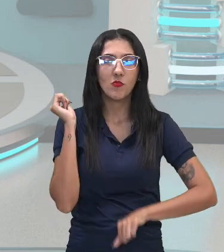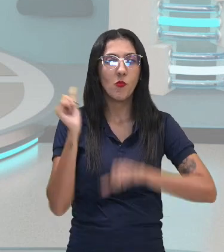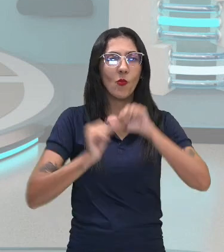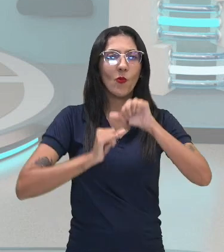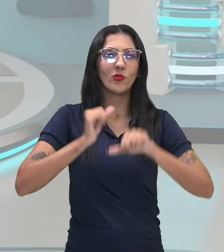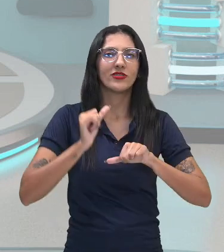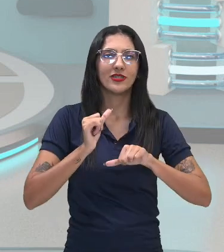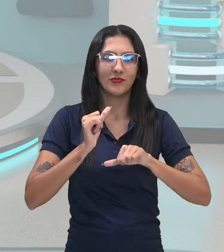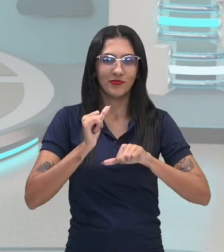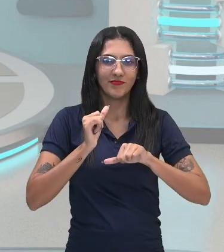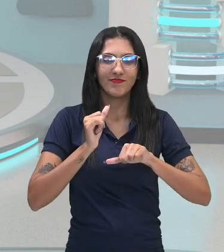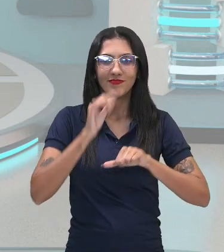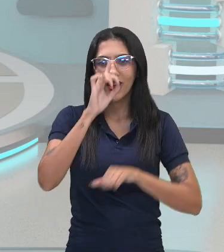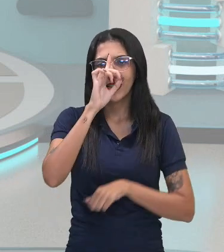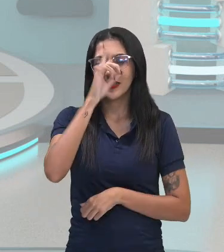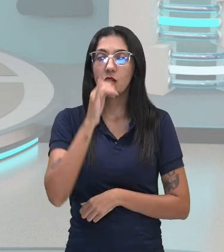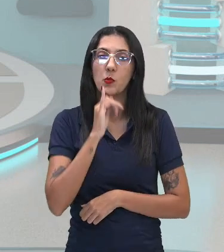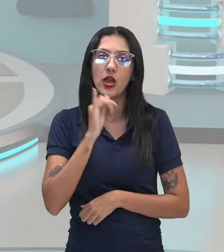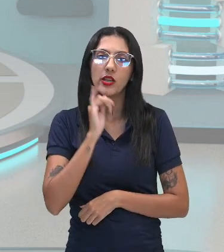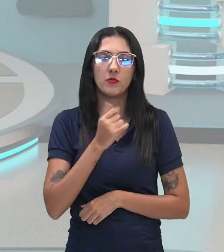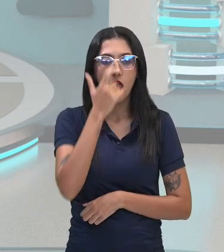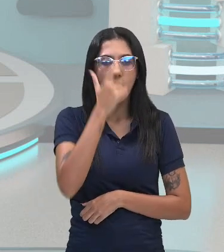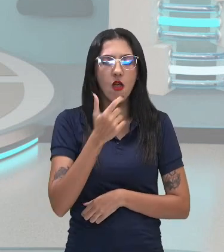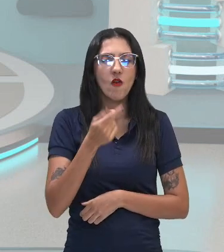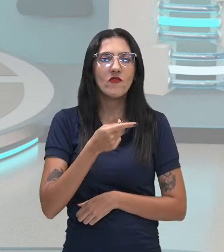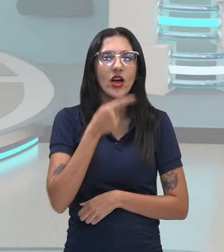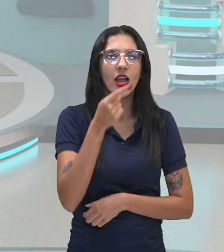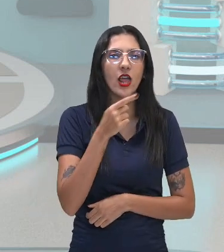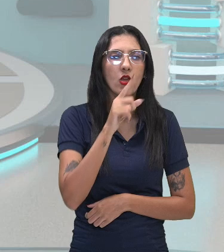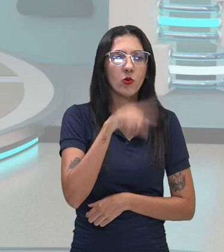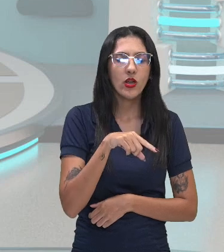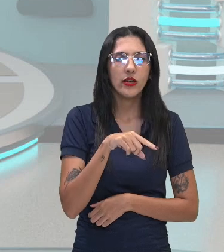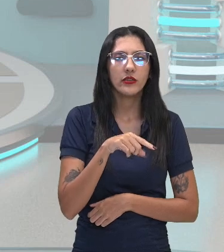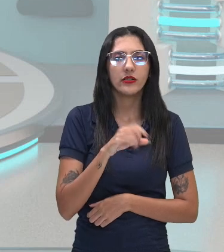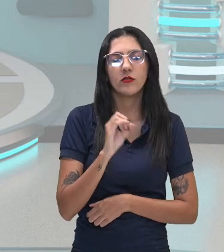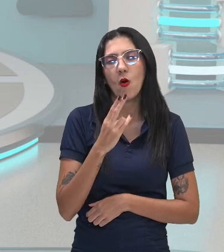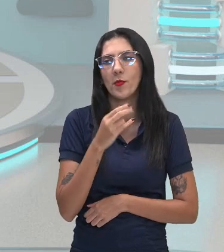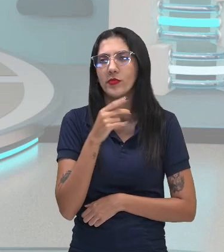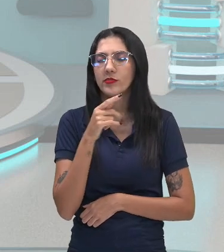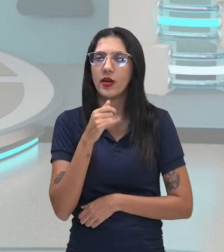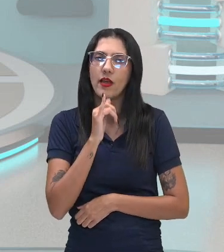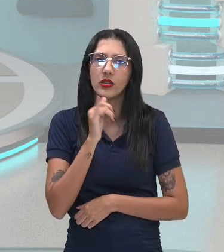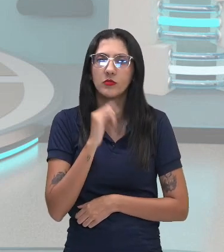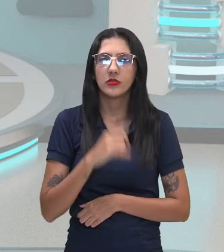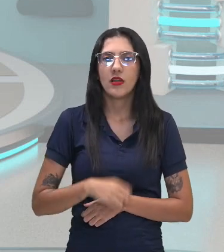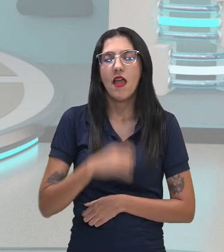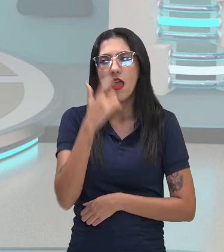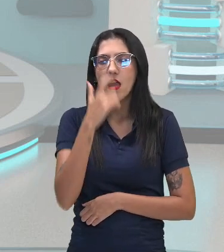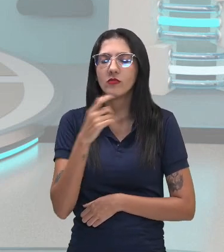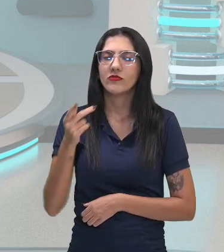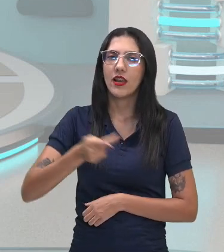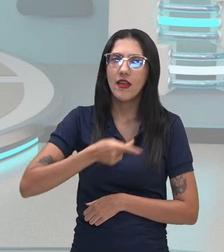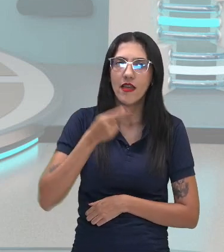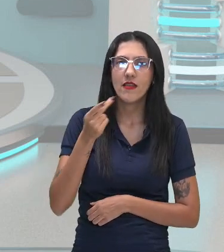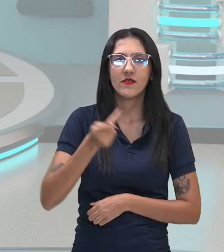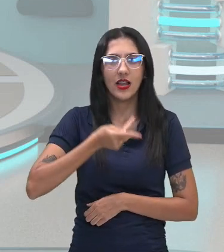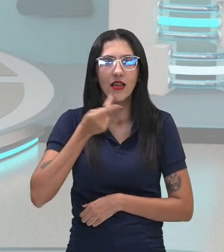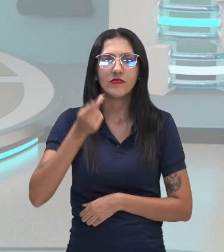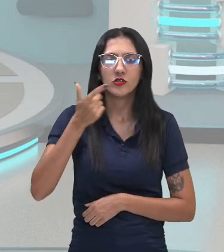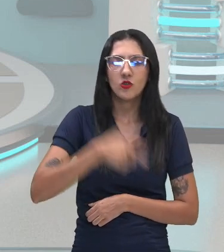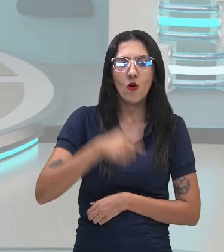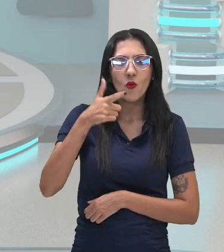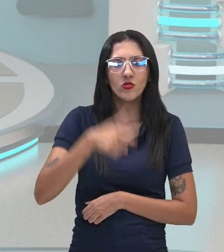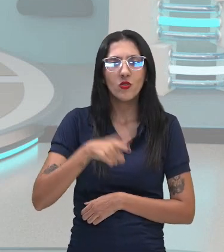conotação? Uma coisa é eu falei com ele, outra coisa é eu fui falando e falando. Você observa que ela